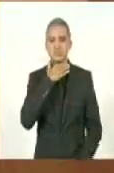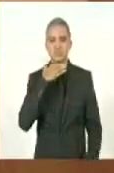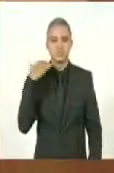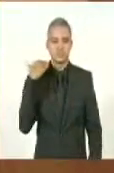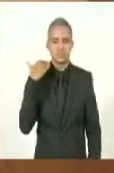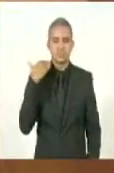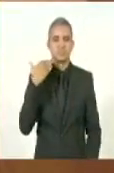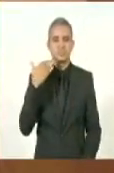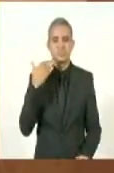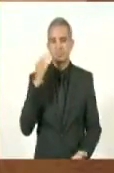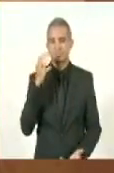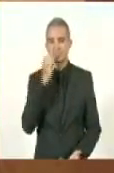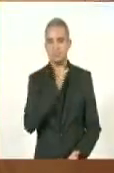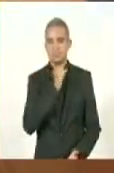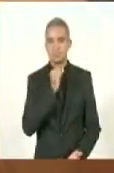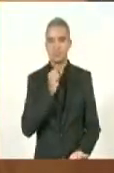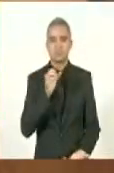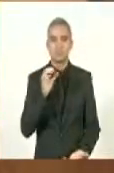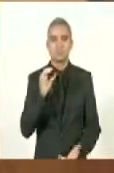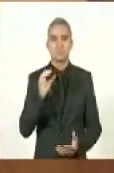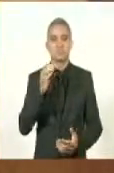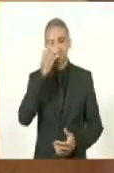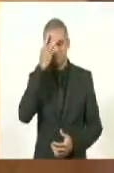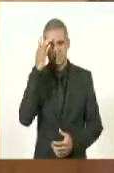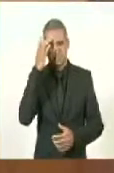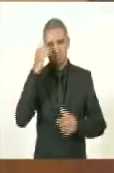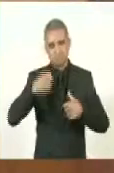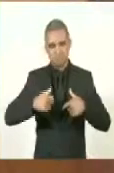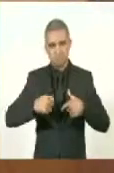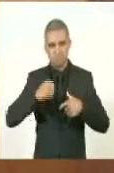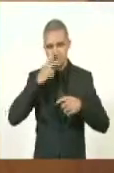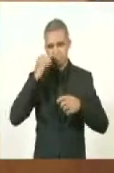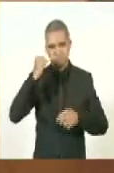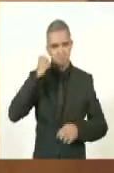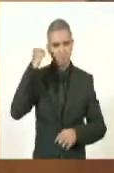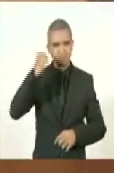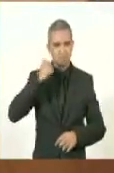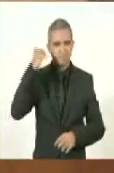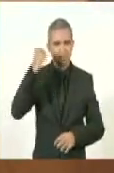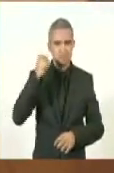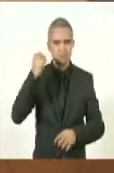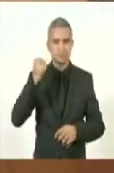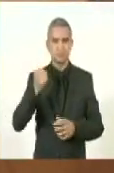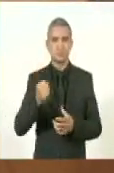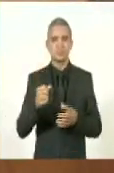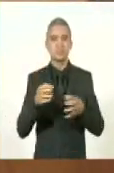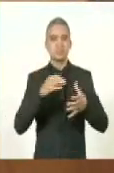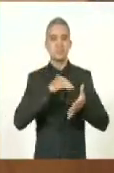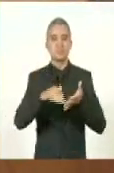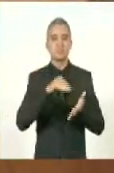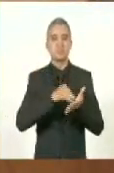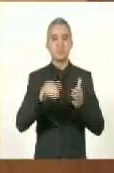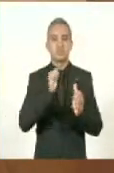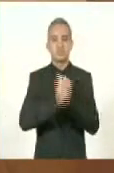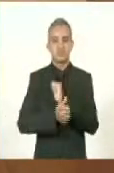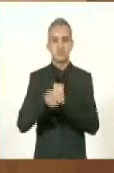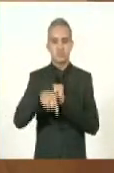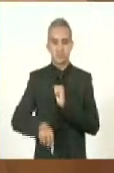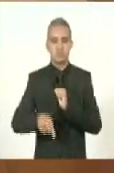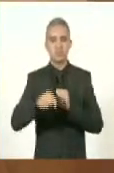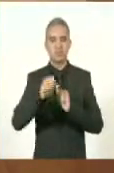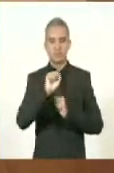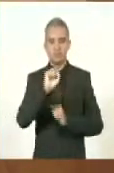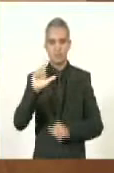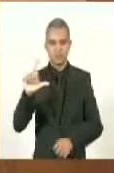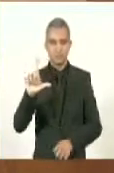do militante político, secretário de esportes da cidade de São Luís,